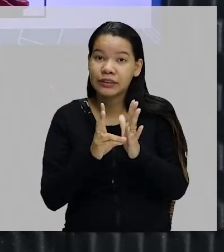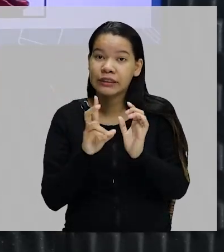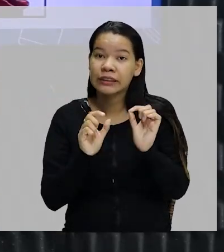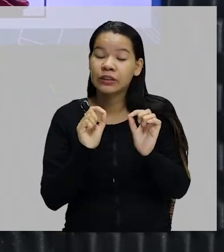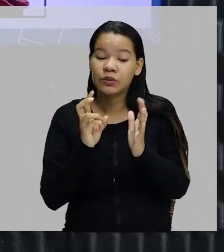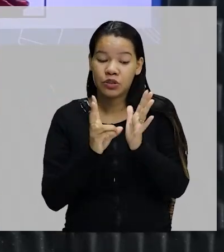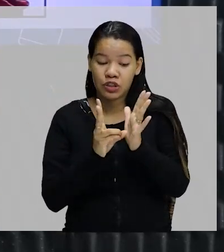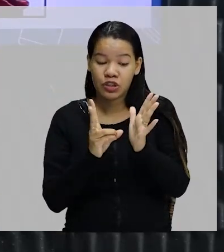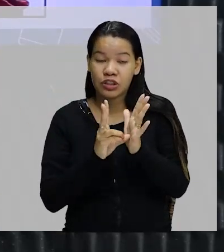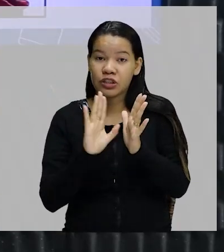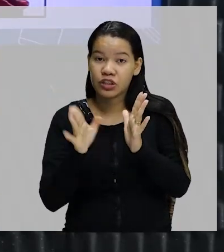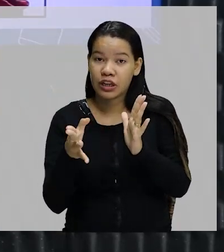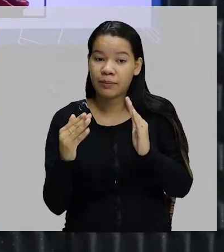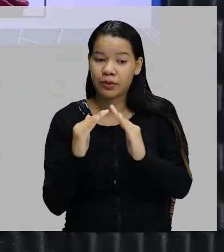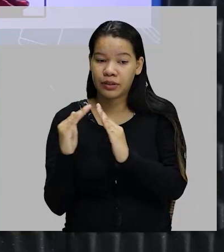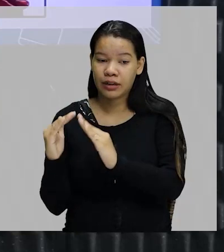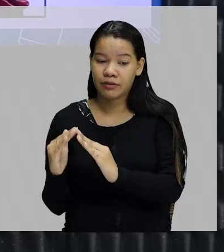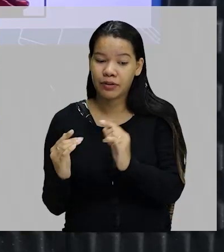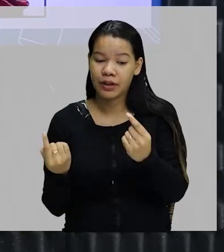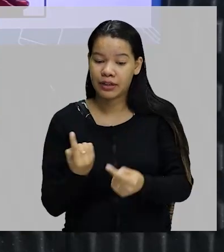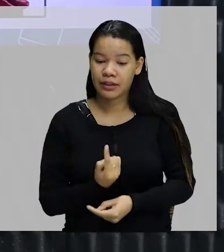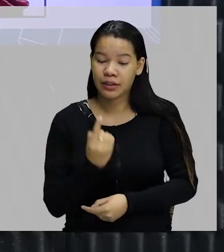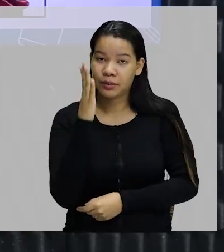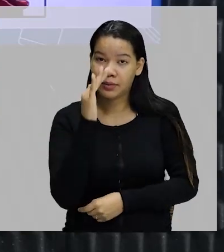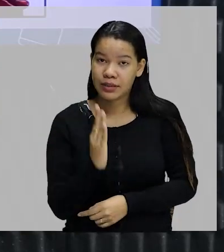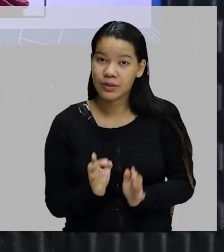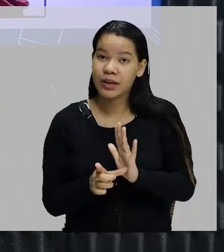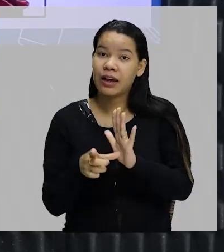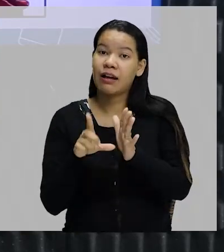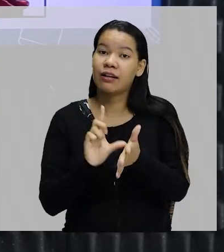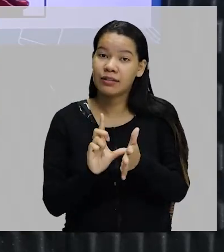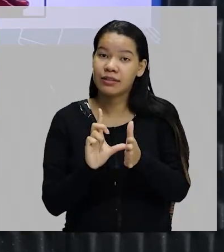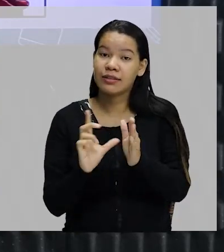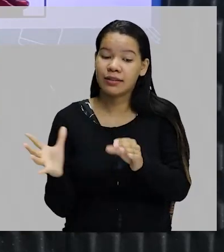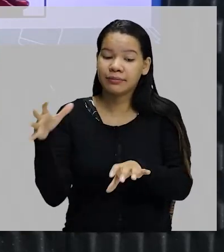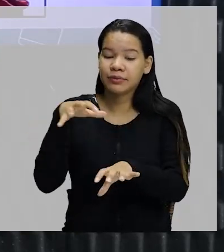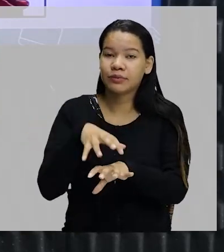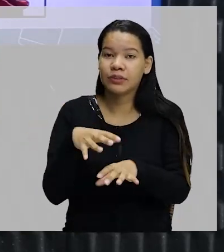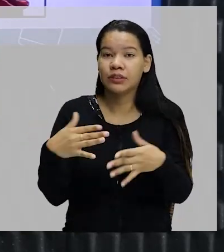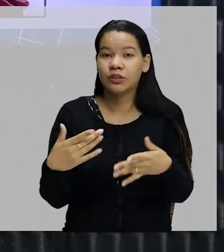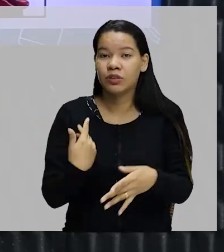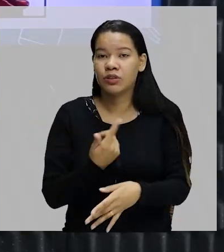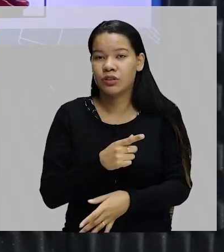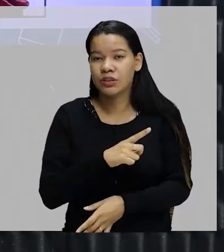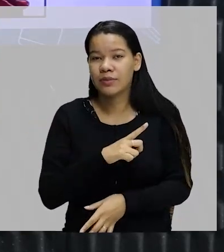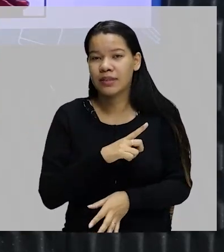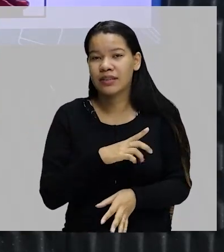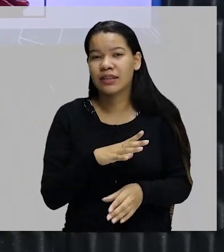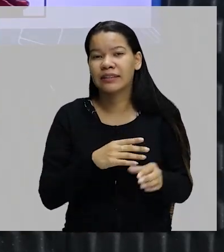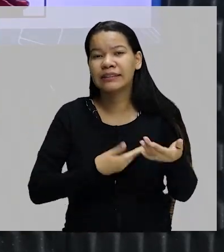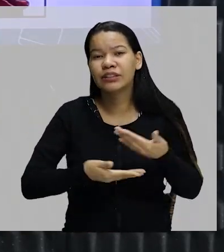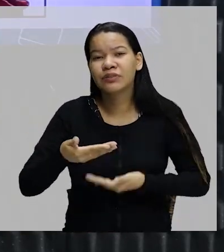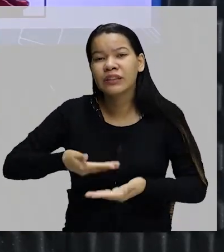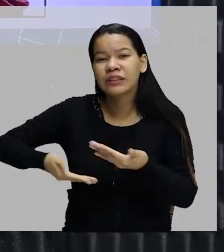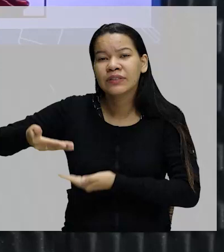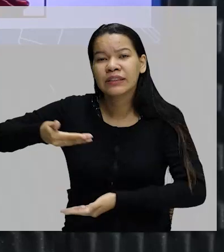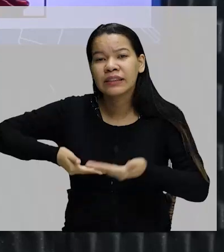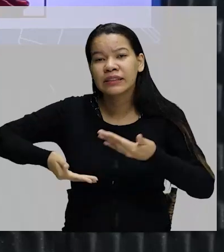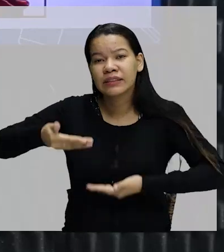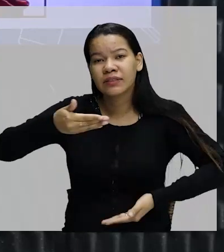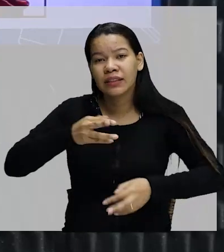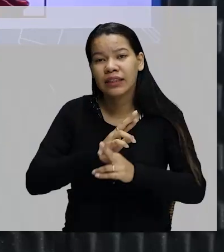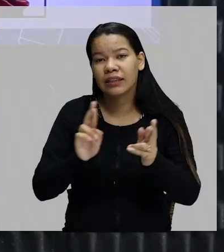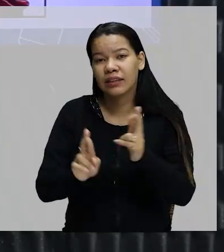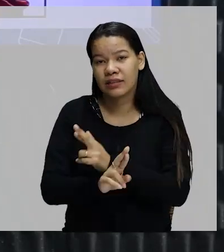antes dele ser colonizado. Então nós temos essa diversificação em relação à dança. Mais uma vez nós batemos